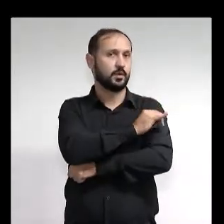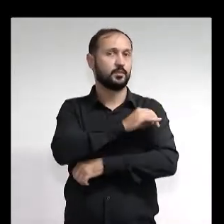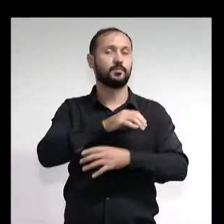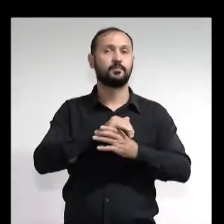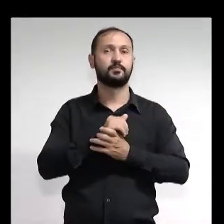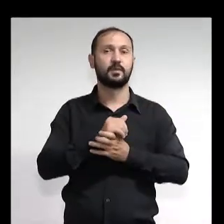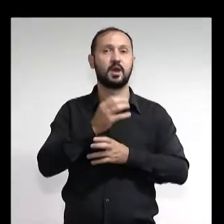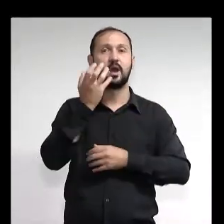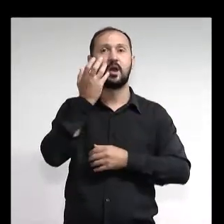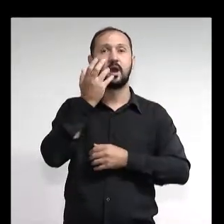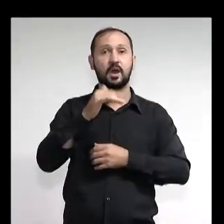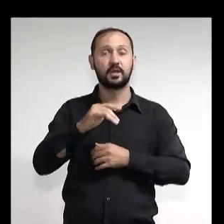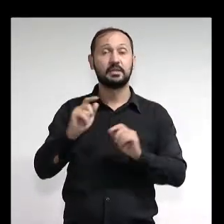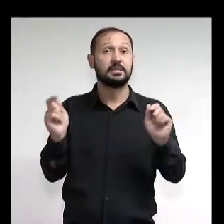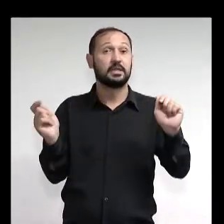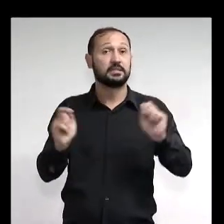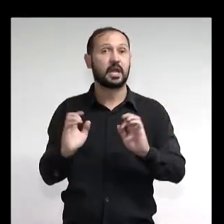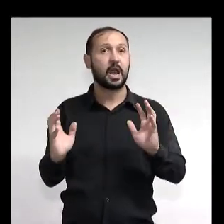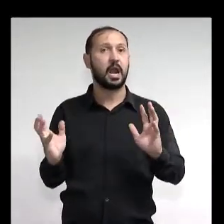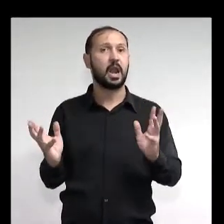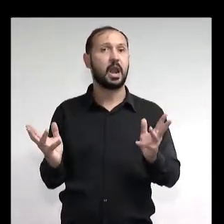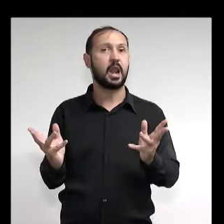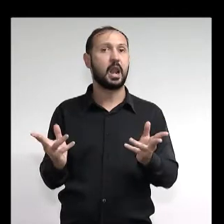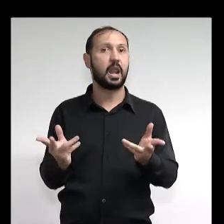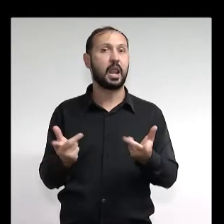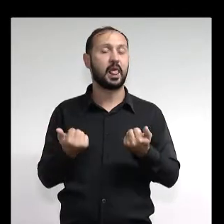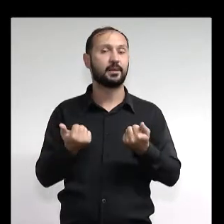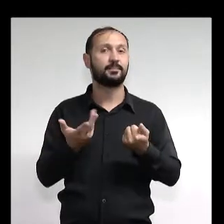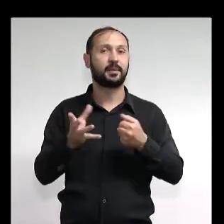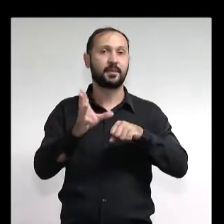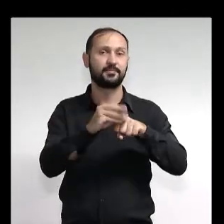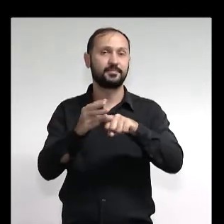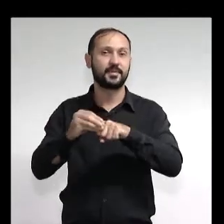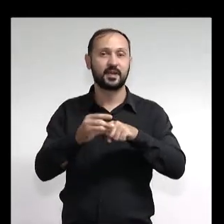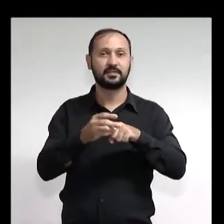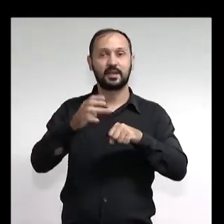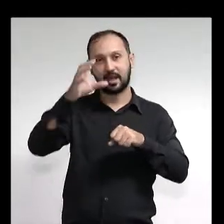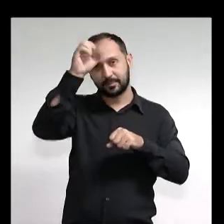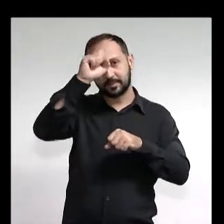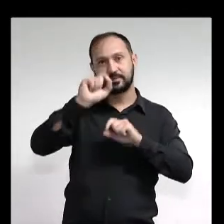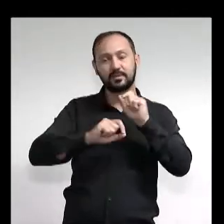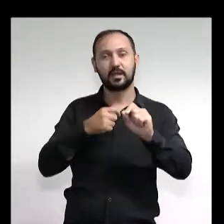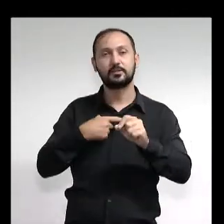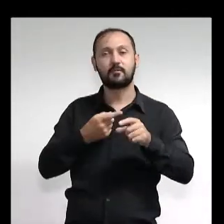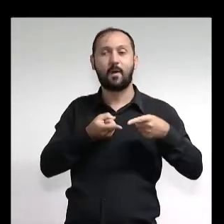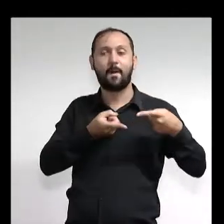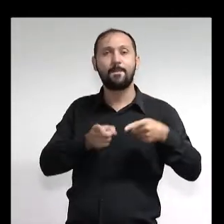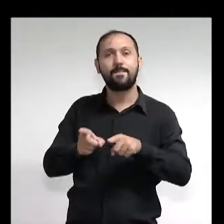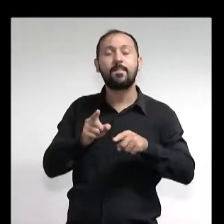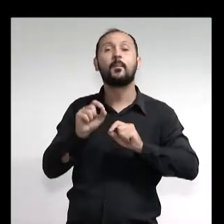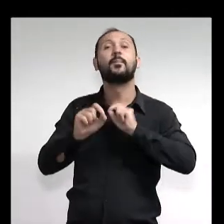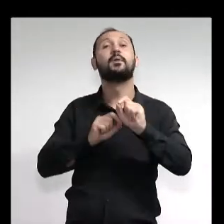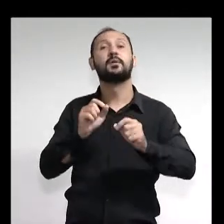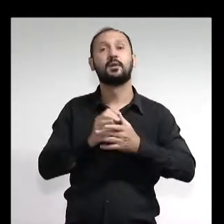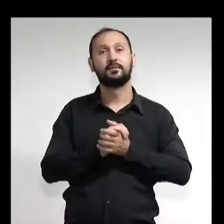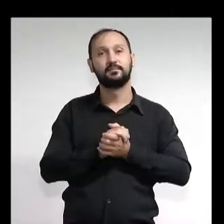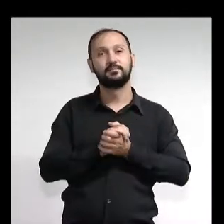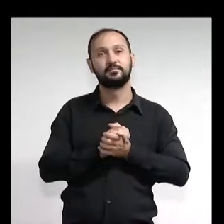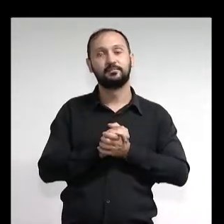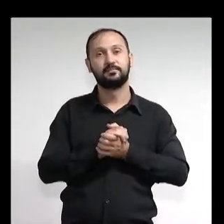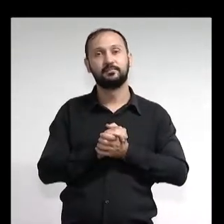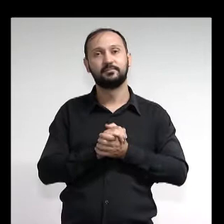Janeiro. Crianças com essas habilidades, essa facilidade de conhecimento, elas são desafiadas por